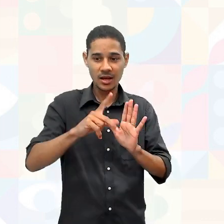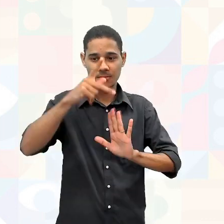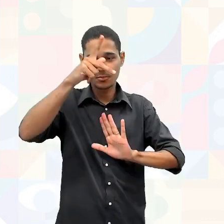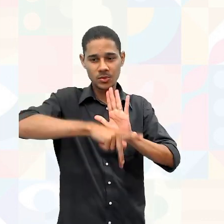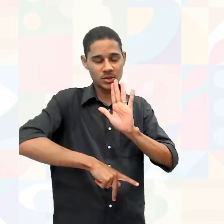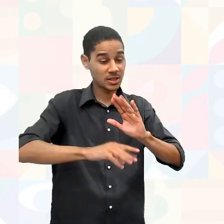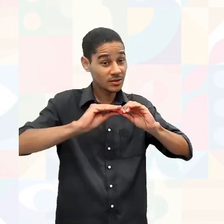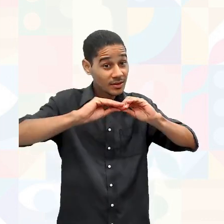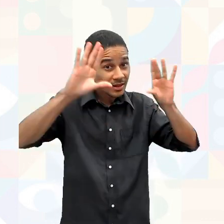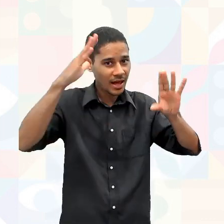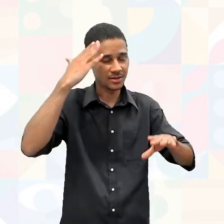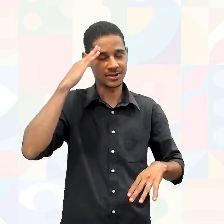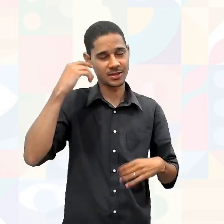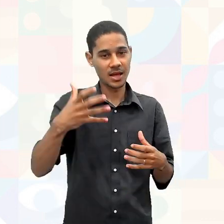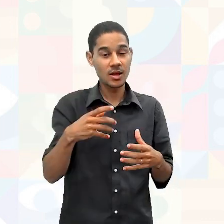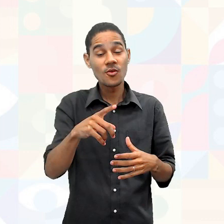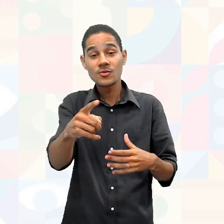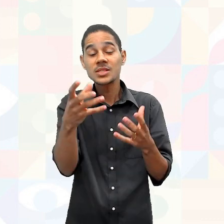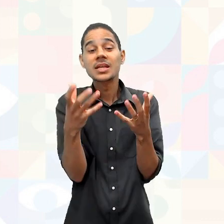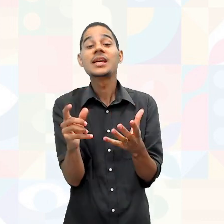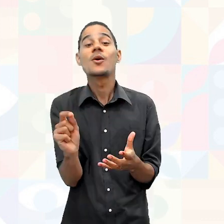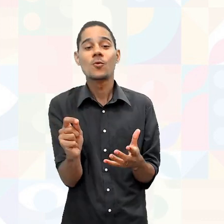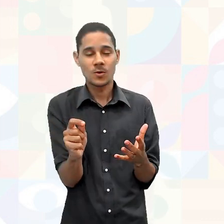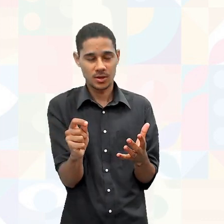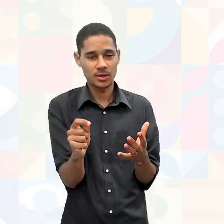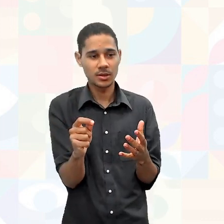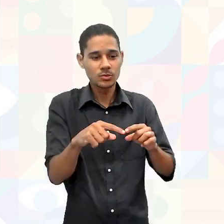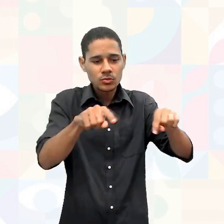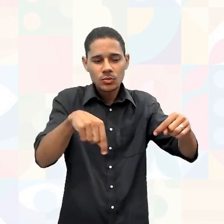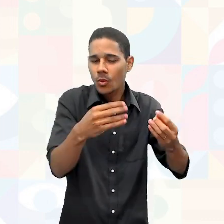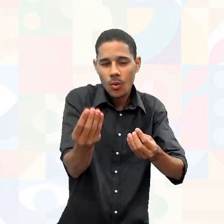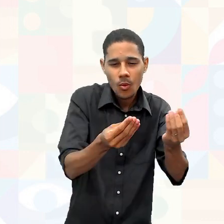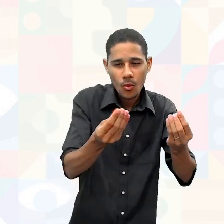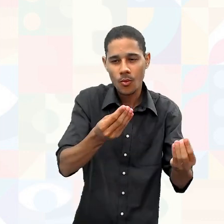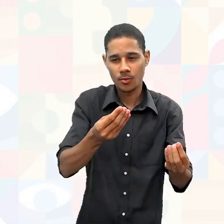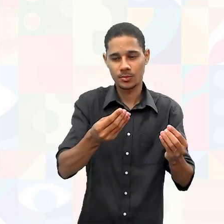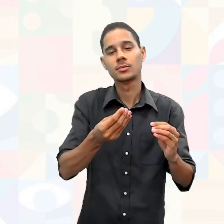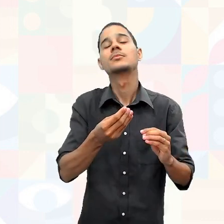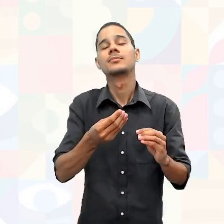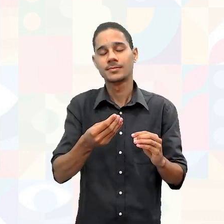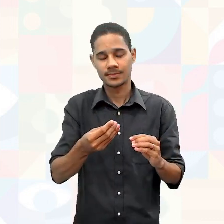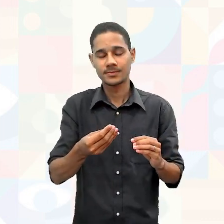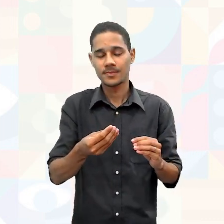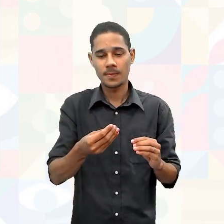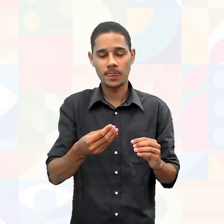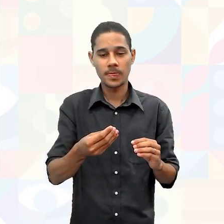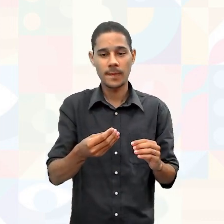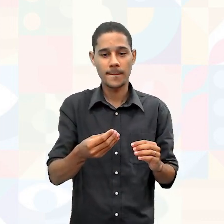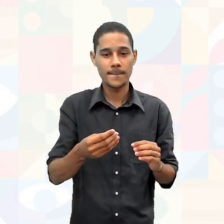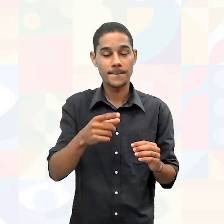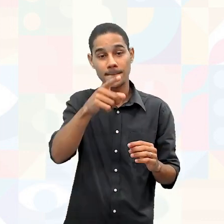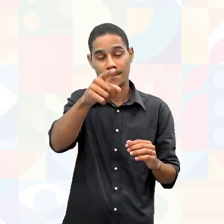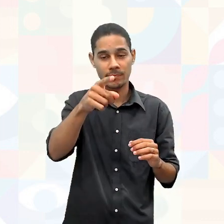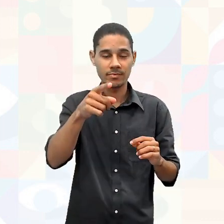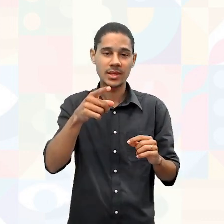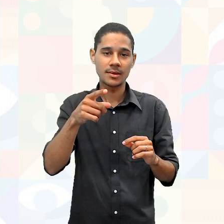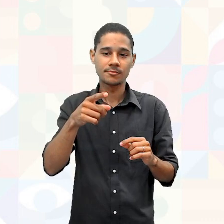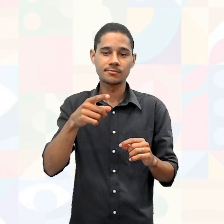né? Qual é a sua intenção? O que é que você espera daquele espaço, né? Então, até a forma como você vai